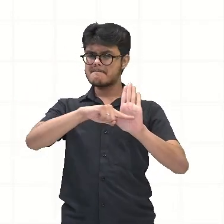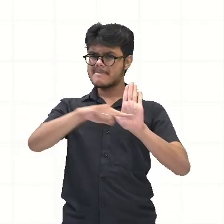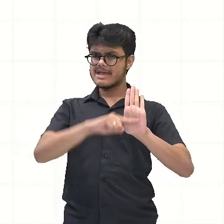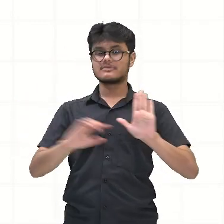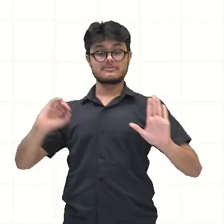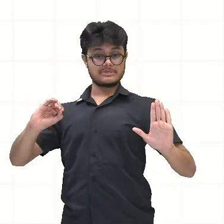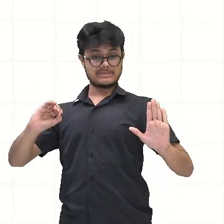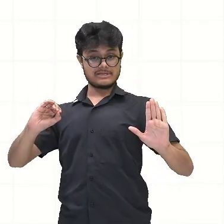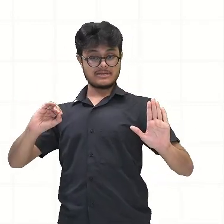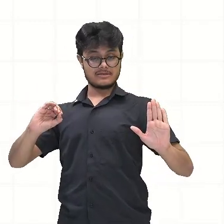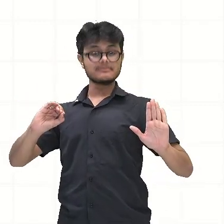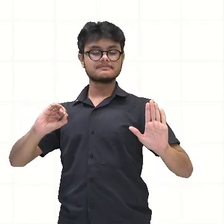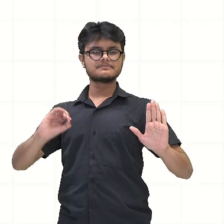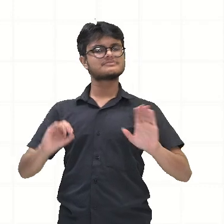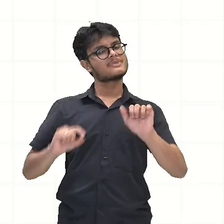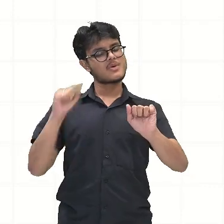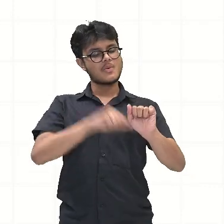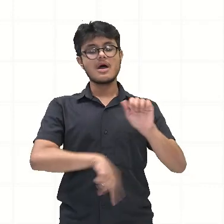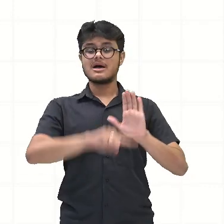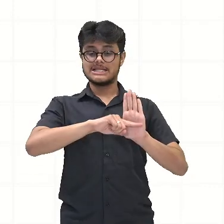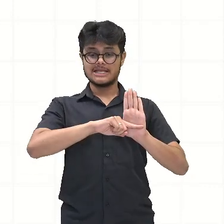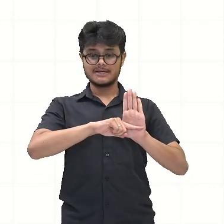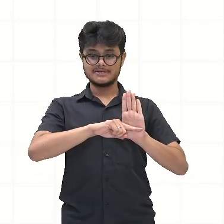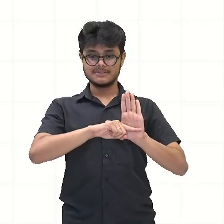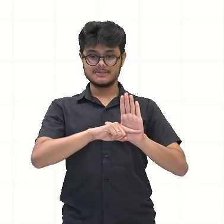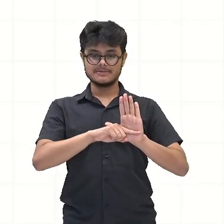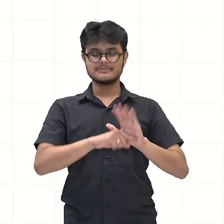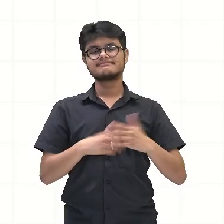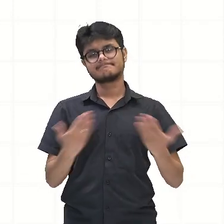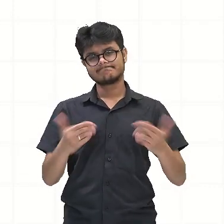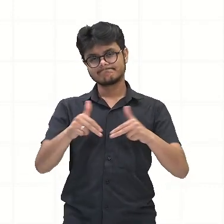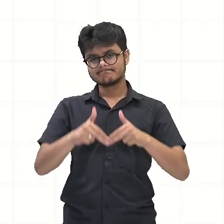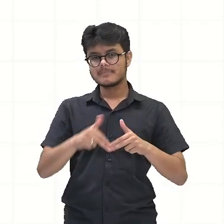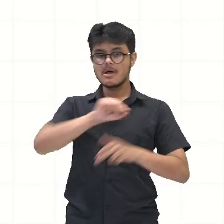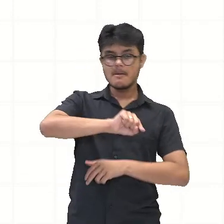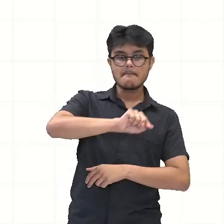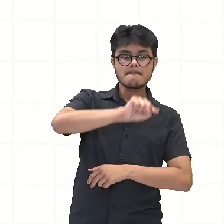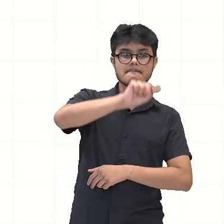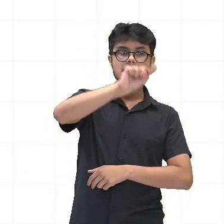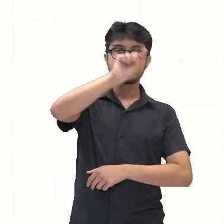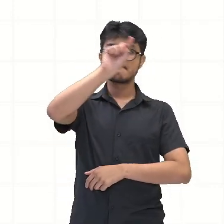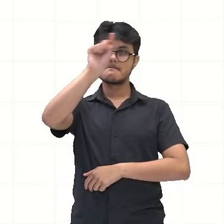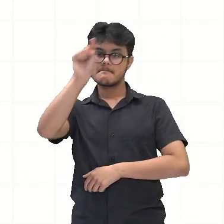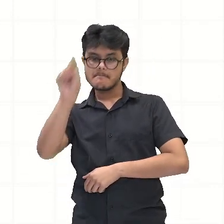do que zero, ou seja, negativo,